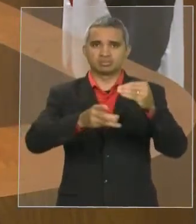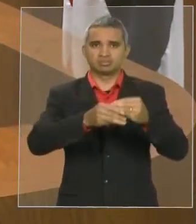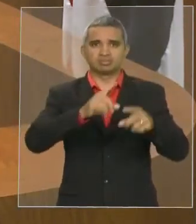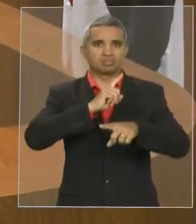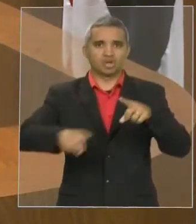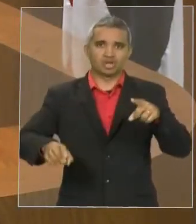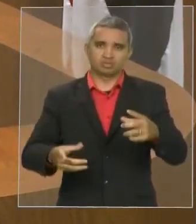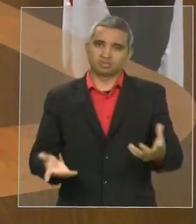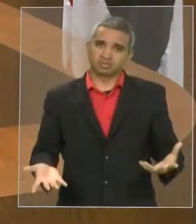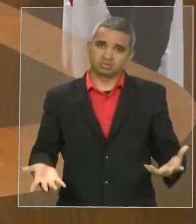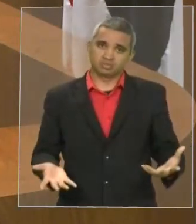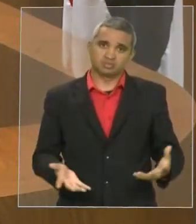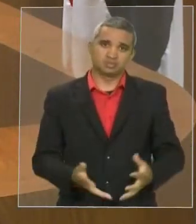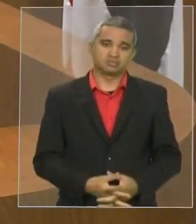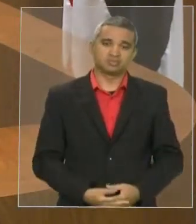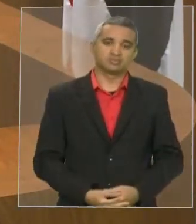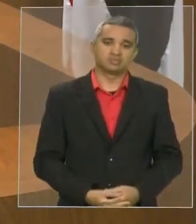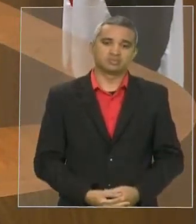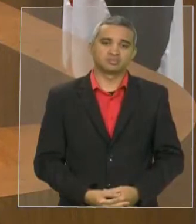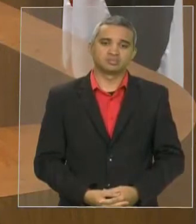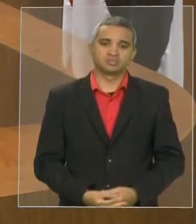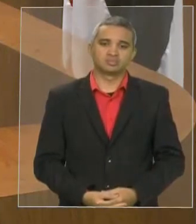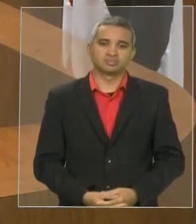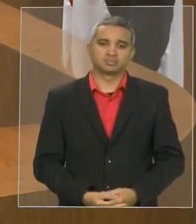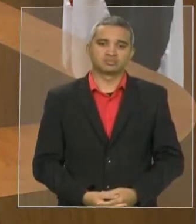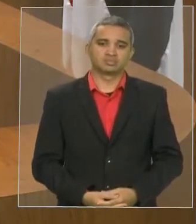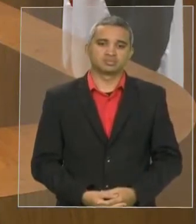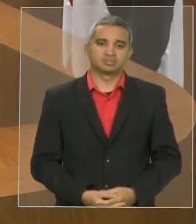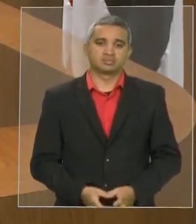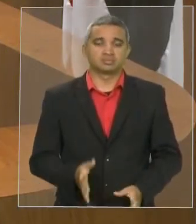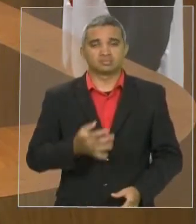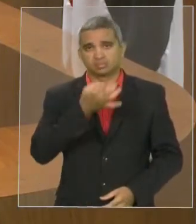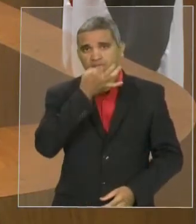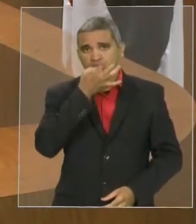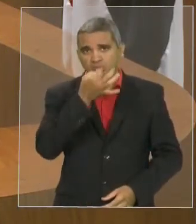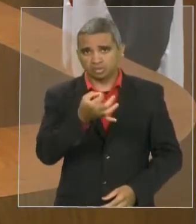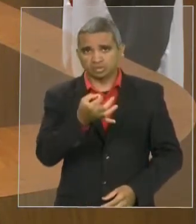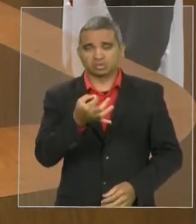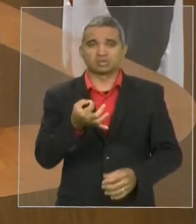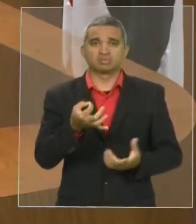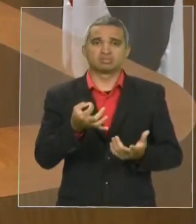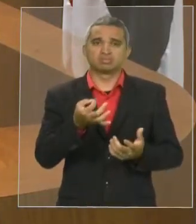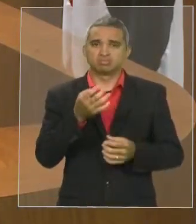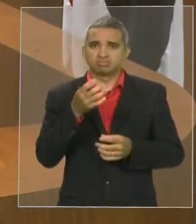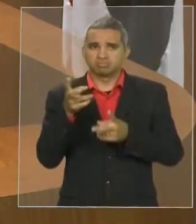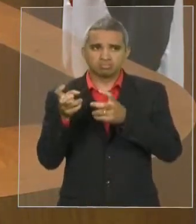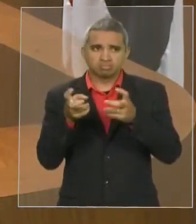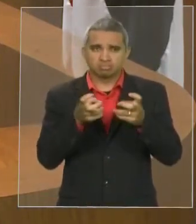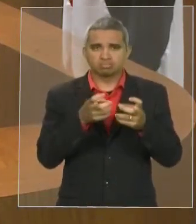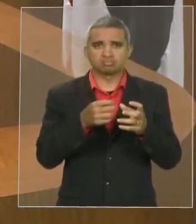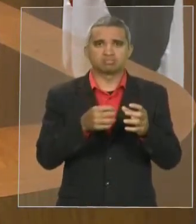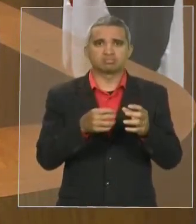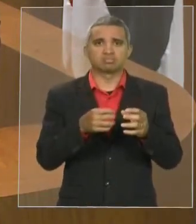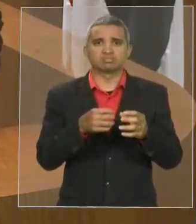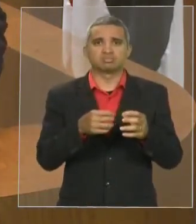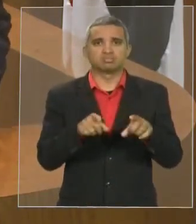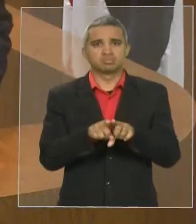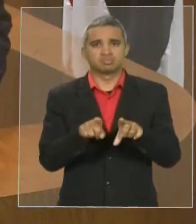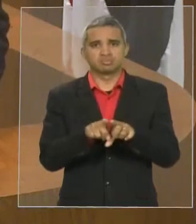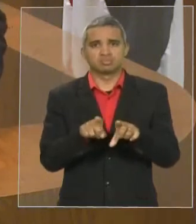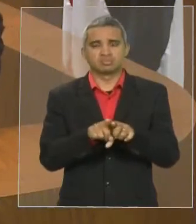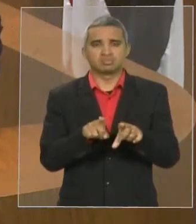poder implantar esse regime. Portanto, senhores e senhoras deputados, fica aqui e